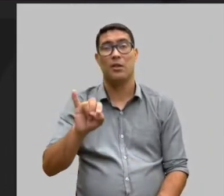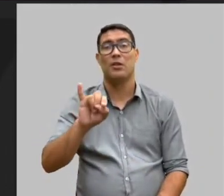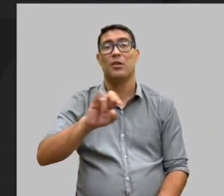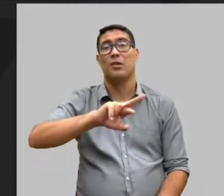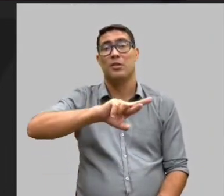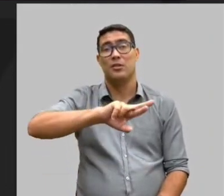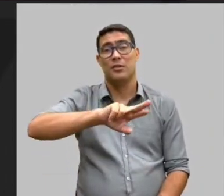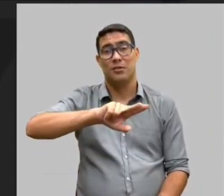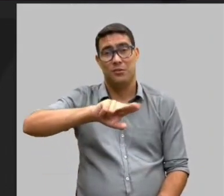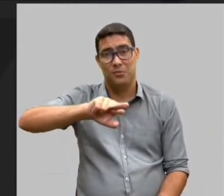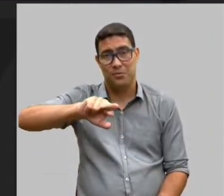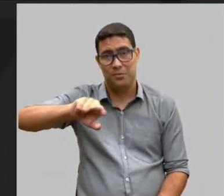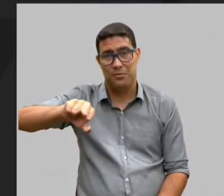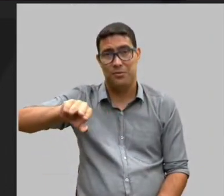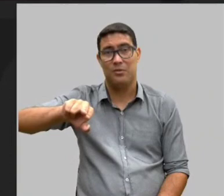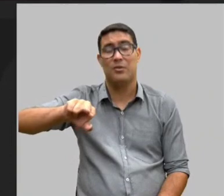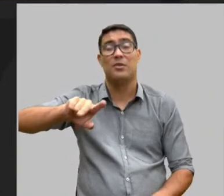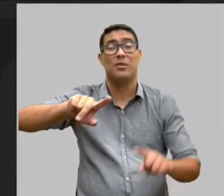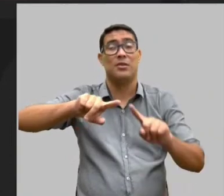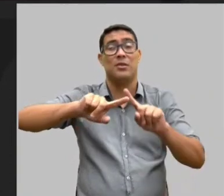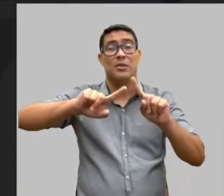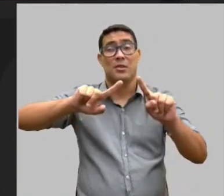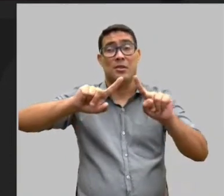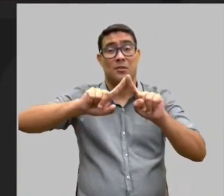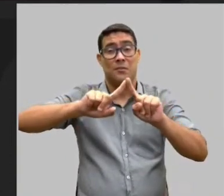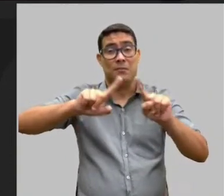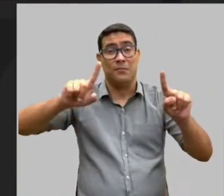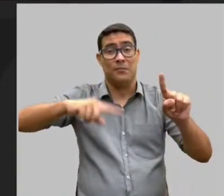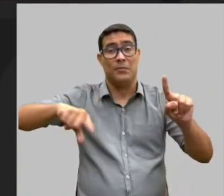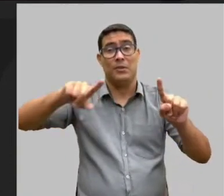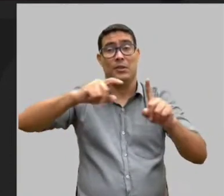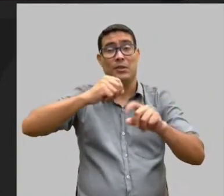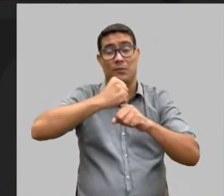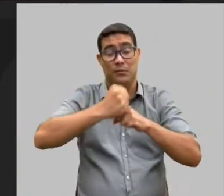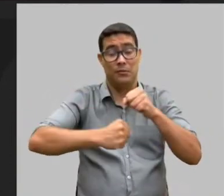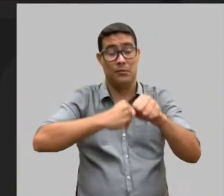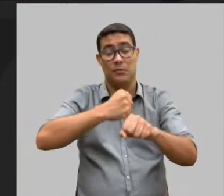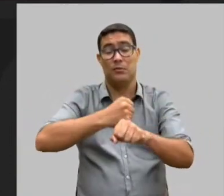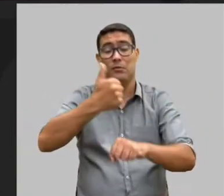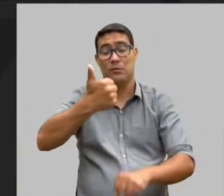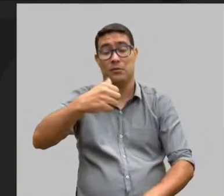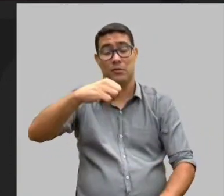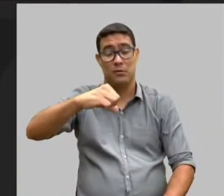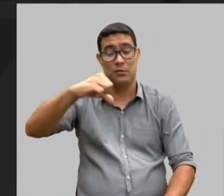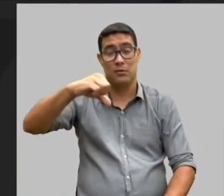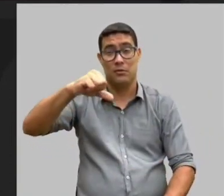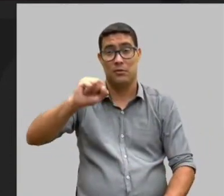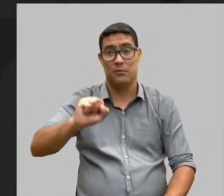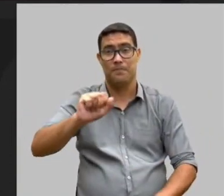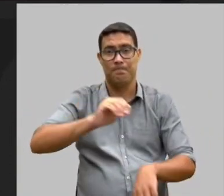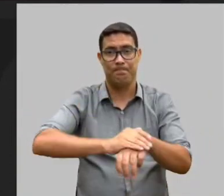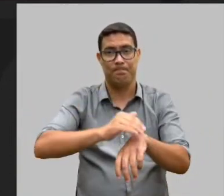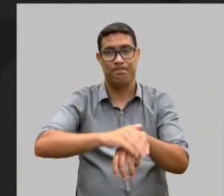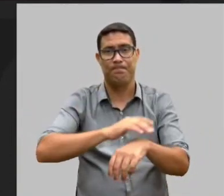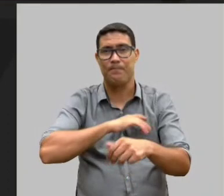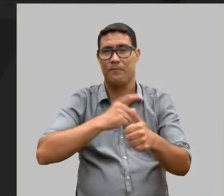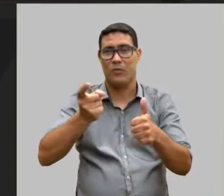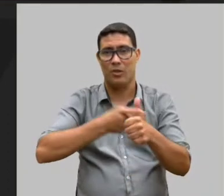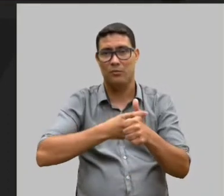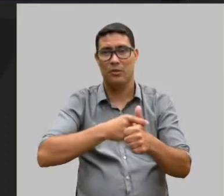líquida real então aal ponto que em 98 essa dívida e eh ela estava então de